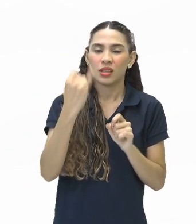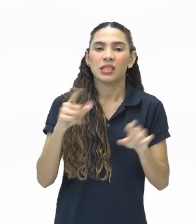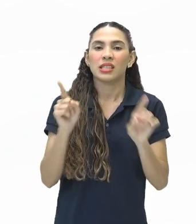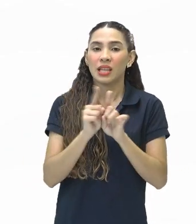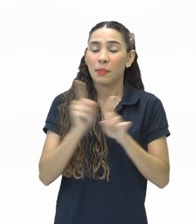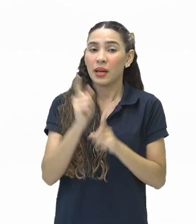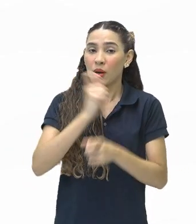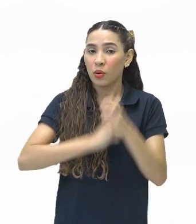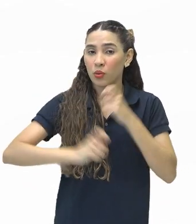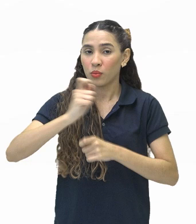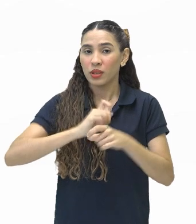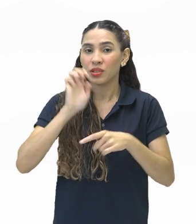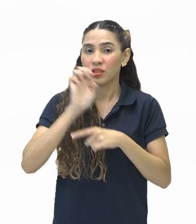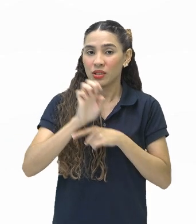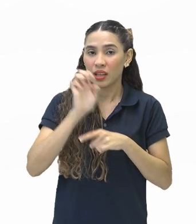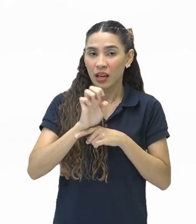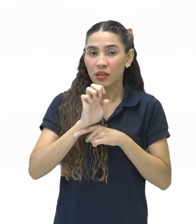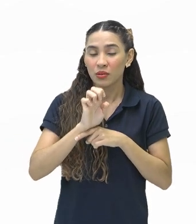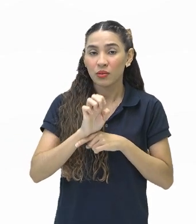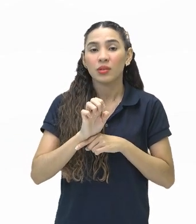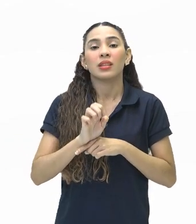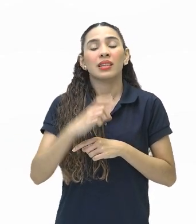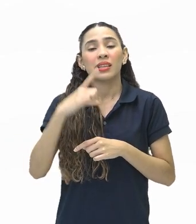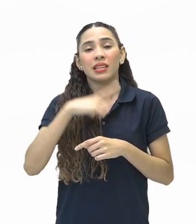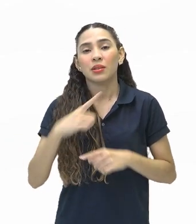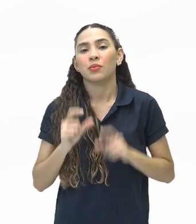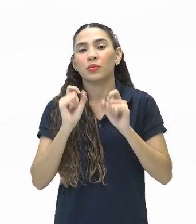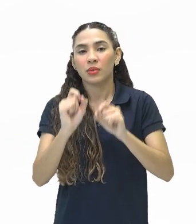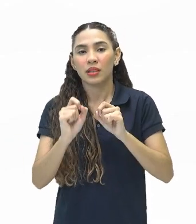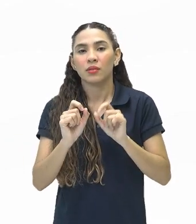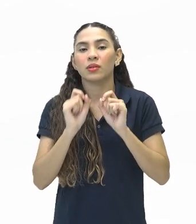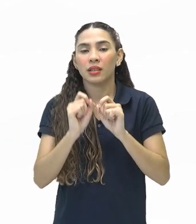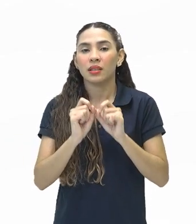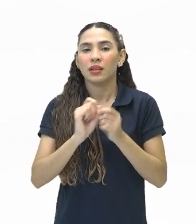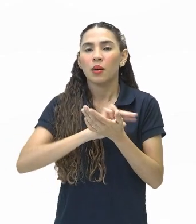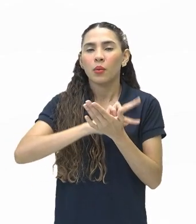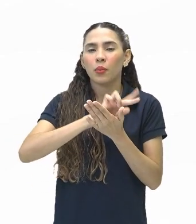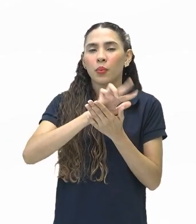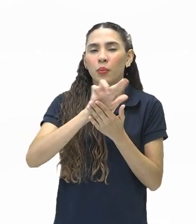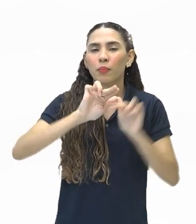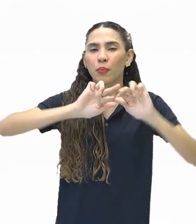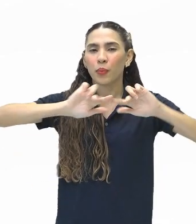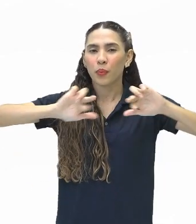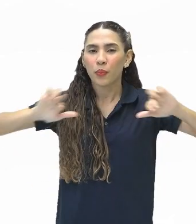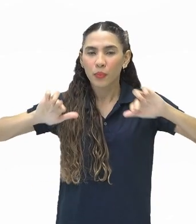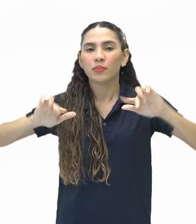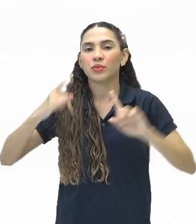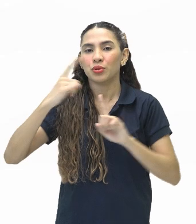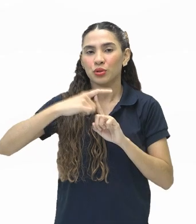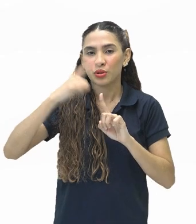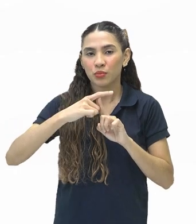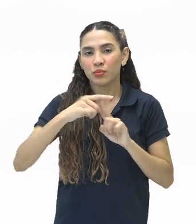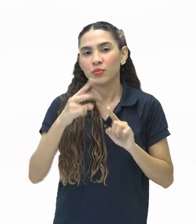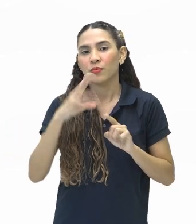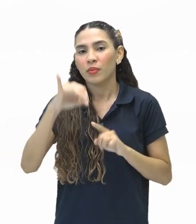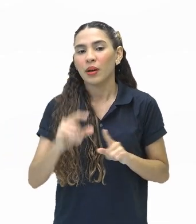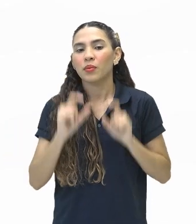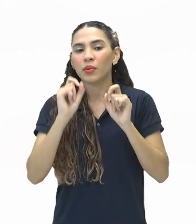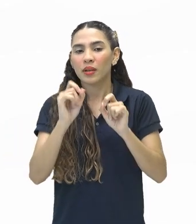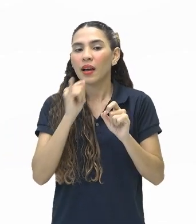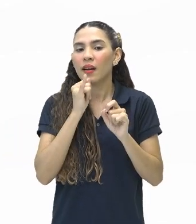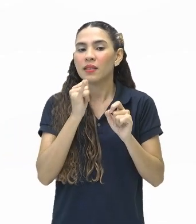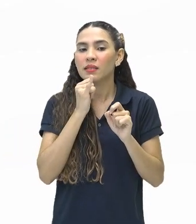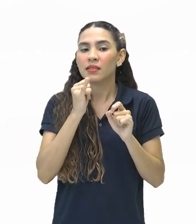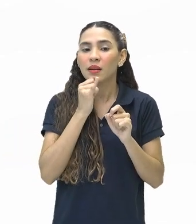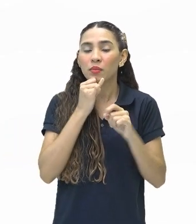também na economia do estado, abrangendo o quê? Uma variedade de formatos, que vão desde